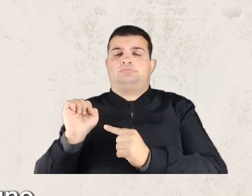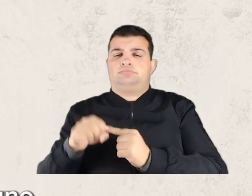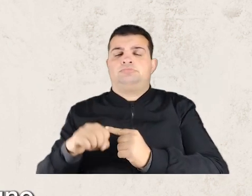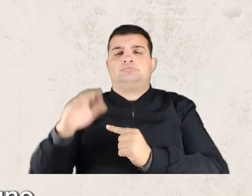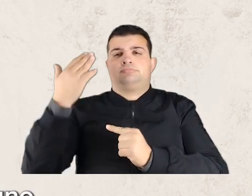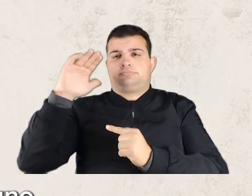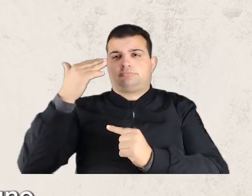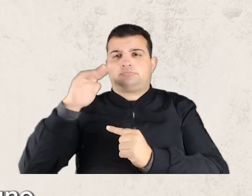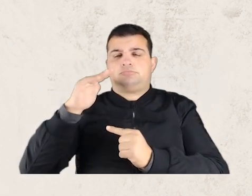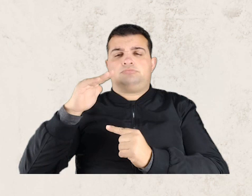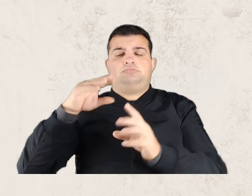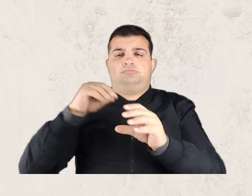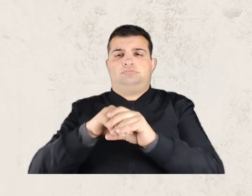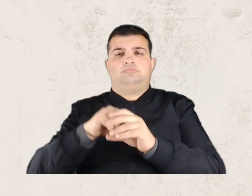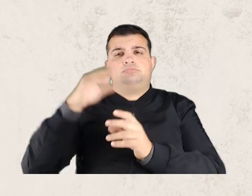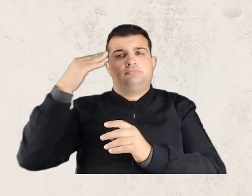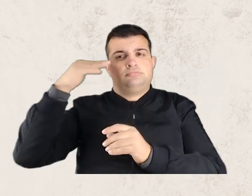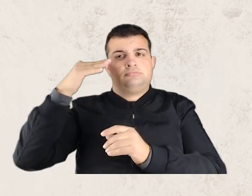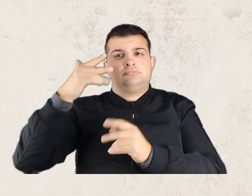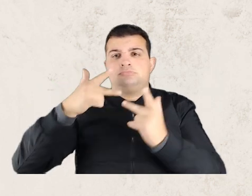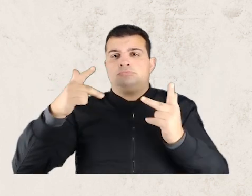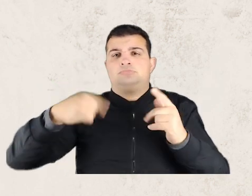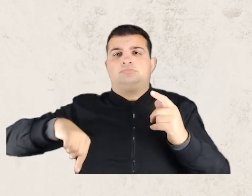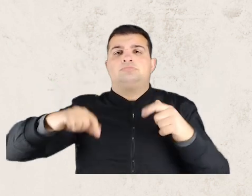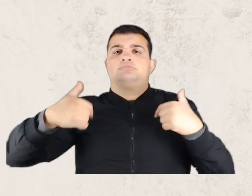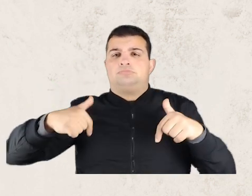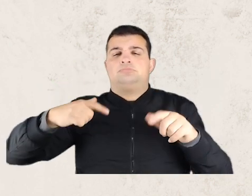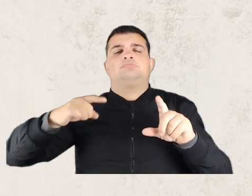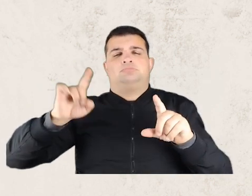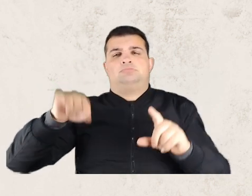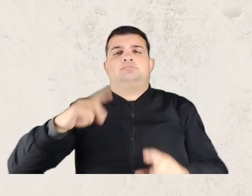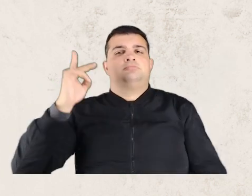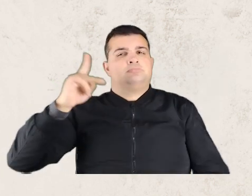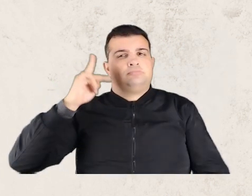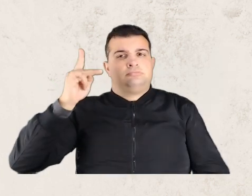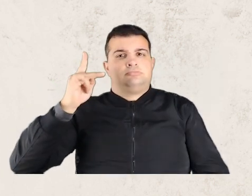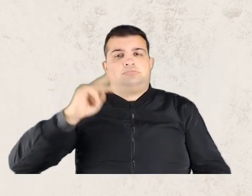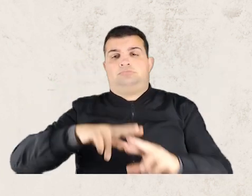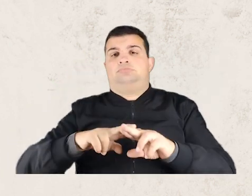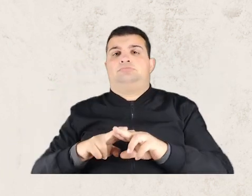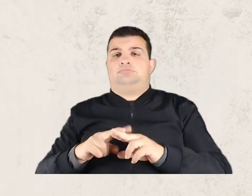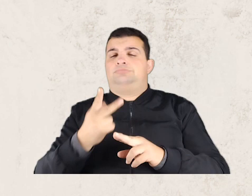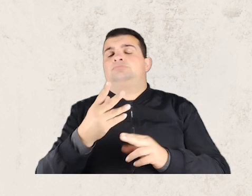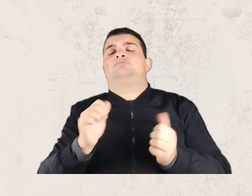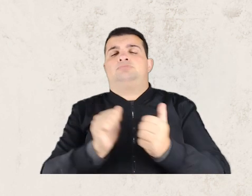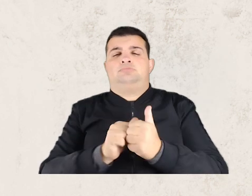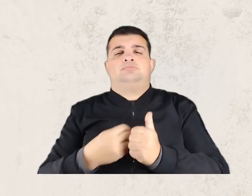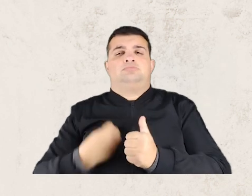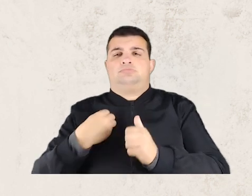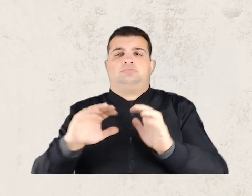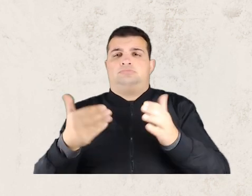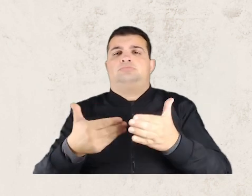um estudo do humano inserido neste mundo coletivo, neste mundo social, ela terá que se